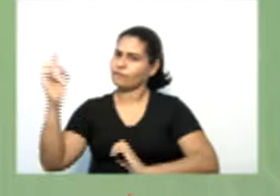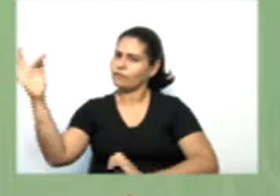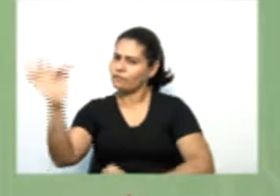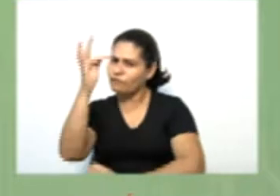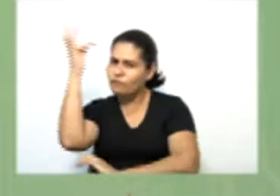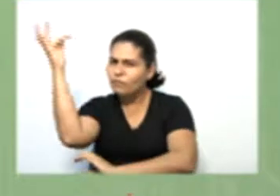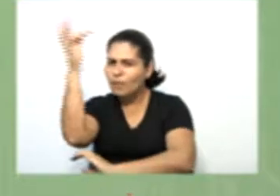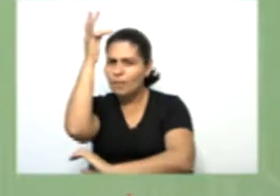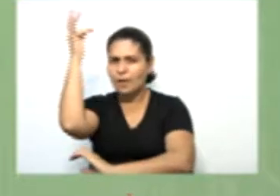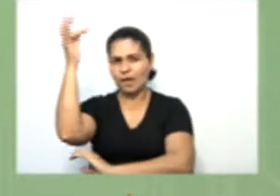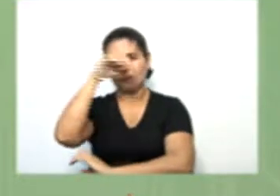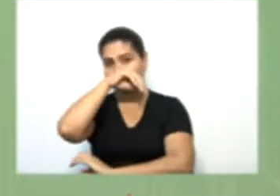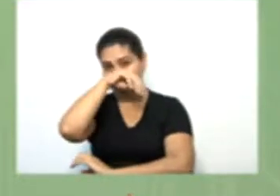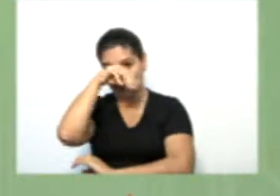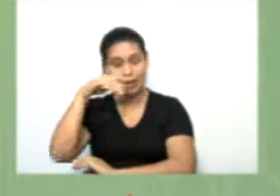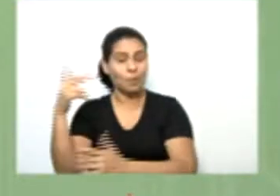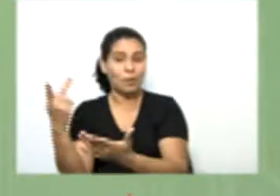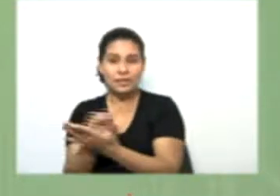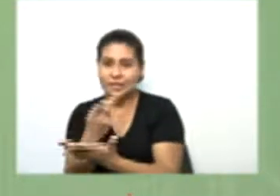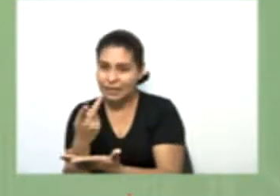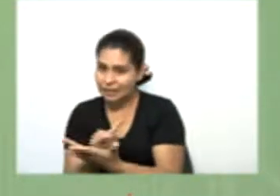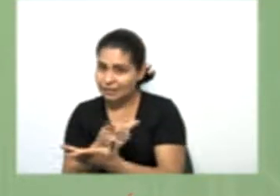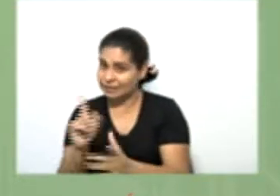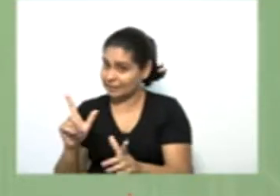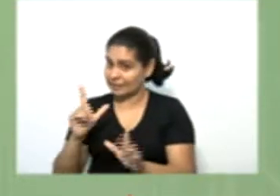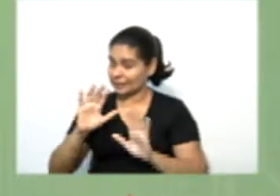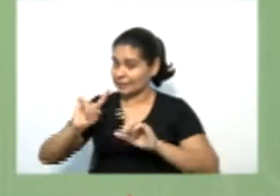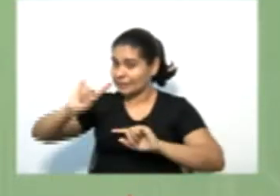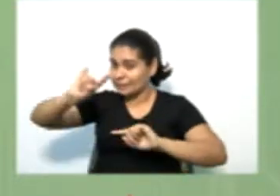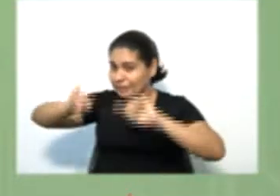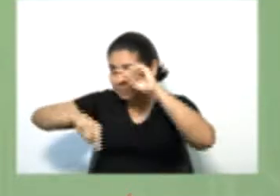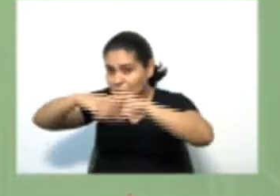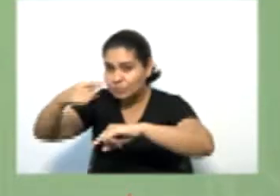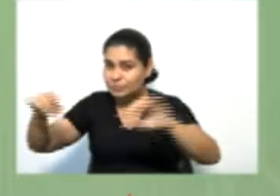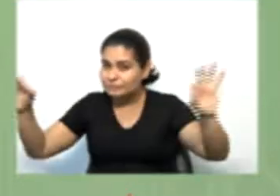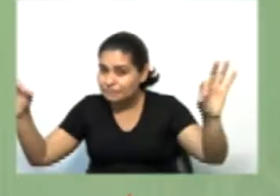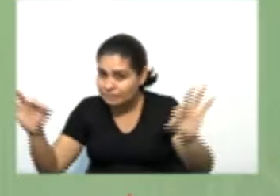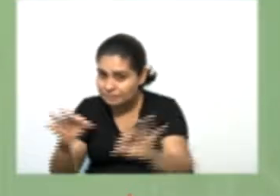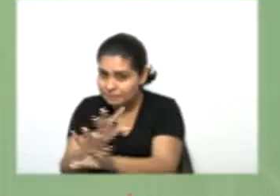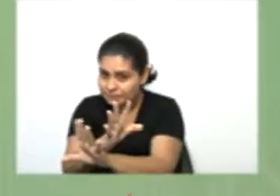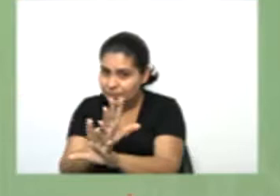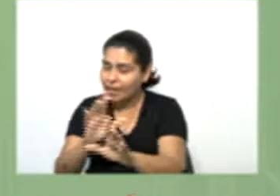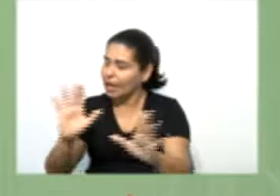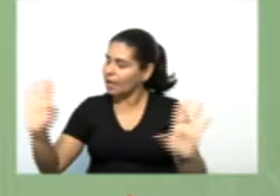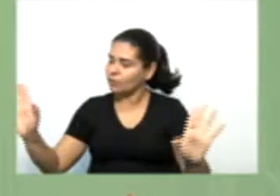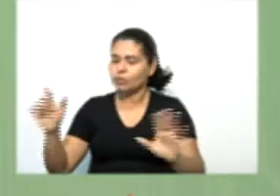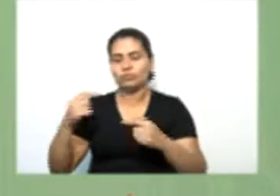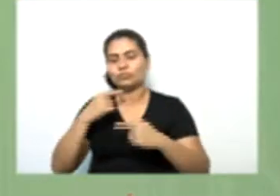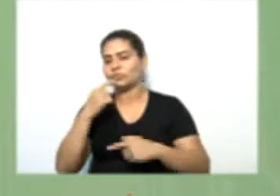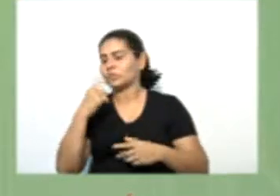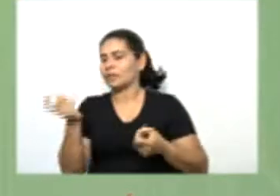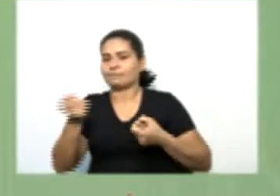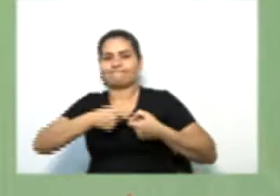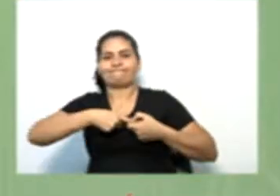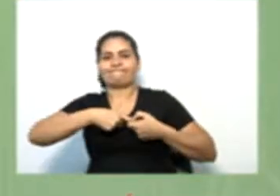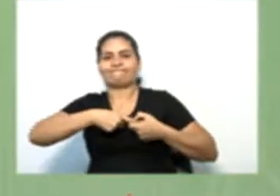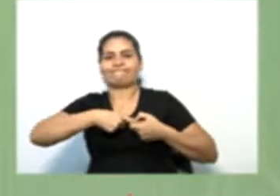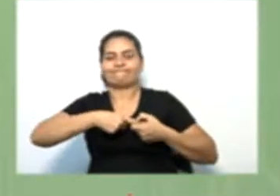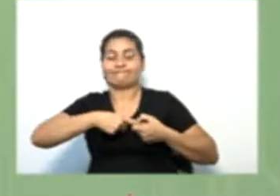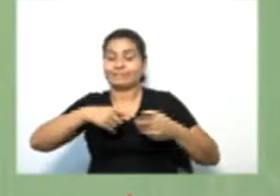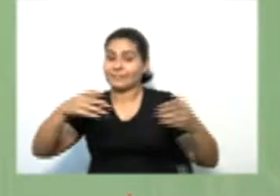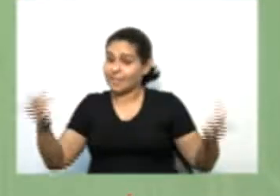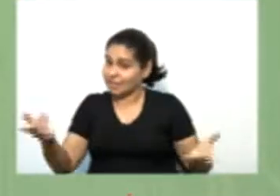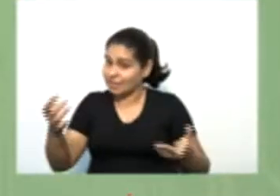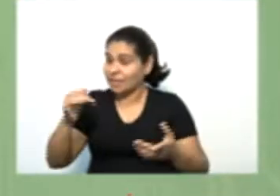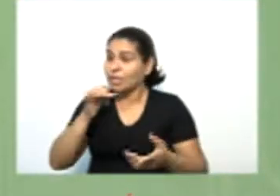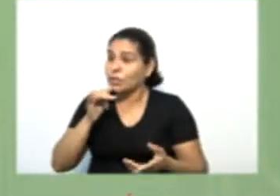ser interrompido, não é? Na arbitragem, depois do compromisso firmado, acabou, não dá para voltar mais atrás.